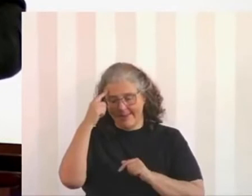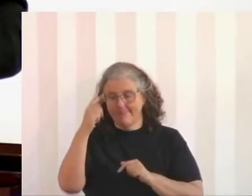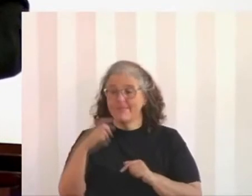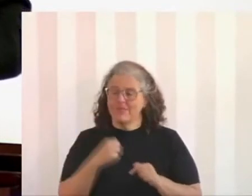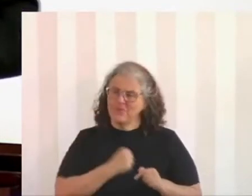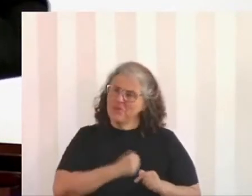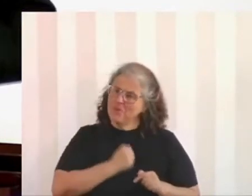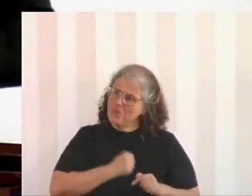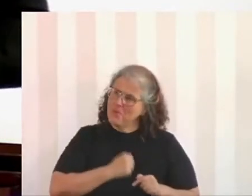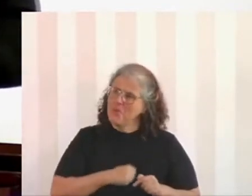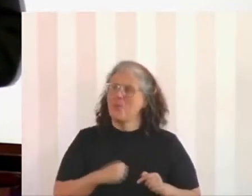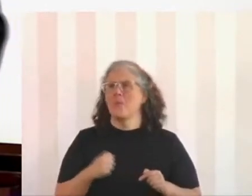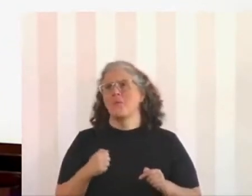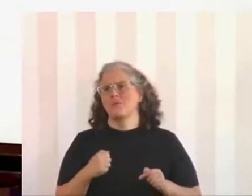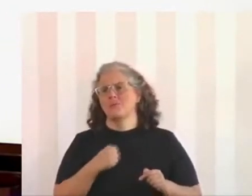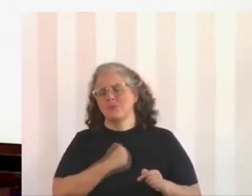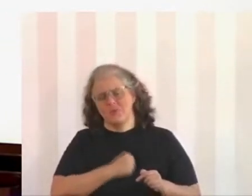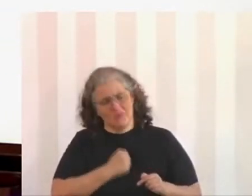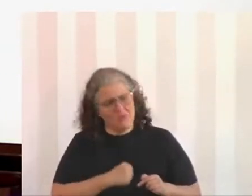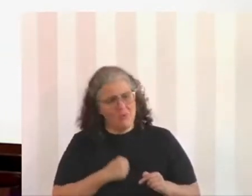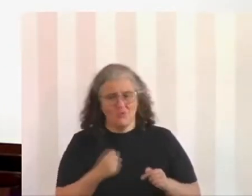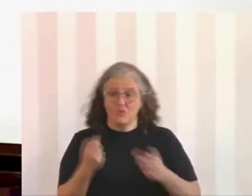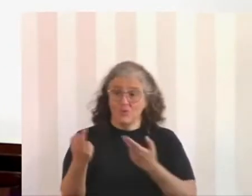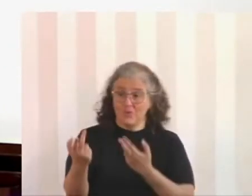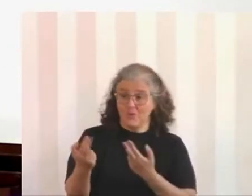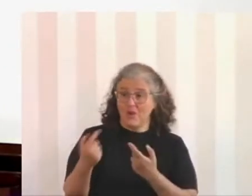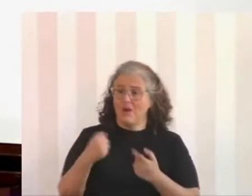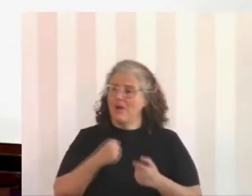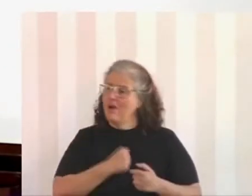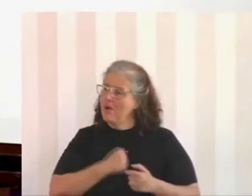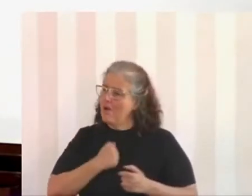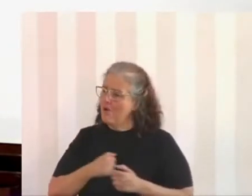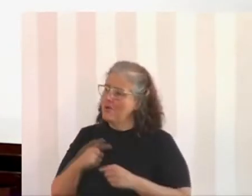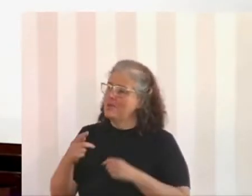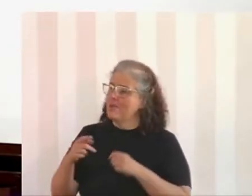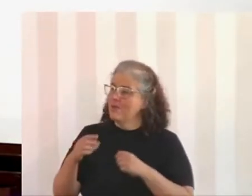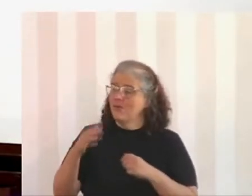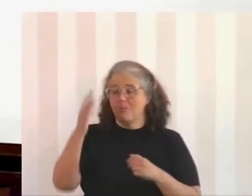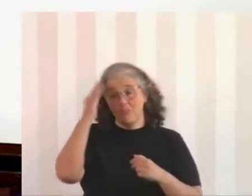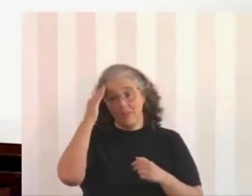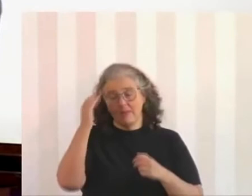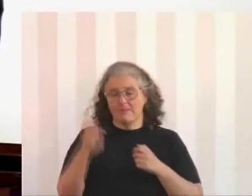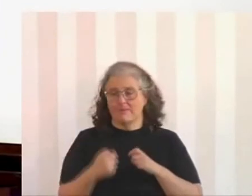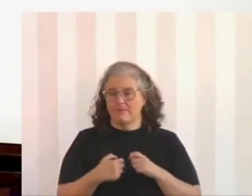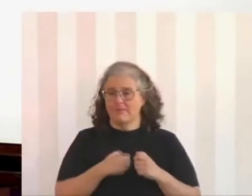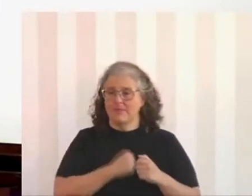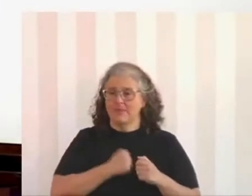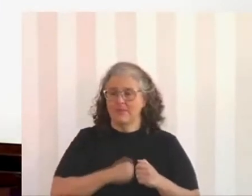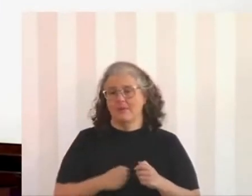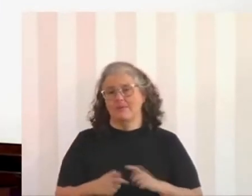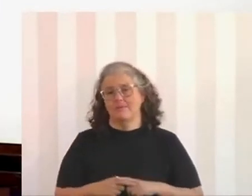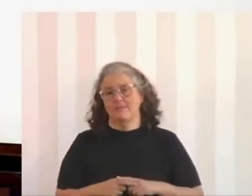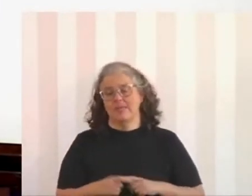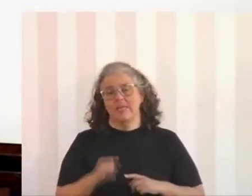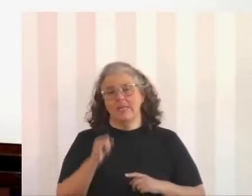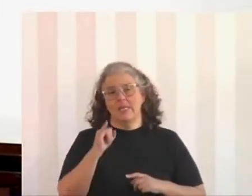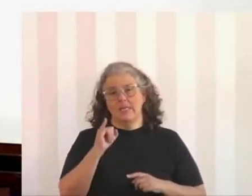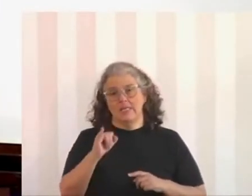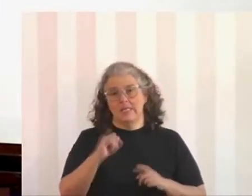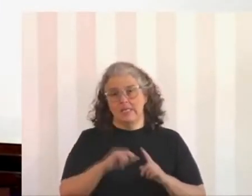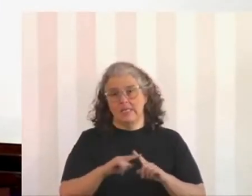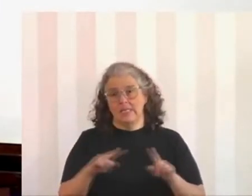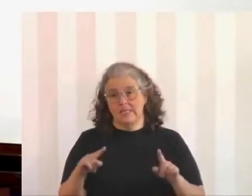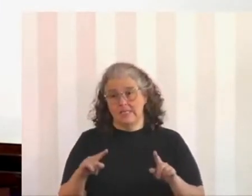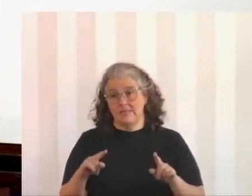Isso é afinidade. Intimidade é quando a gente aprofunda os nossos relacionamentos e vamos mais além. Então, se a Escritura me ensina que nós temos